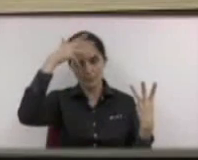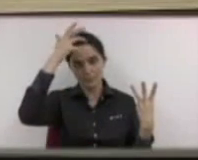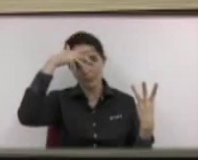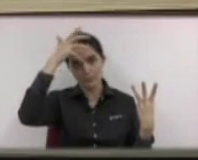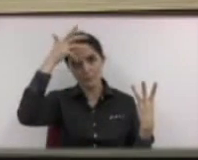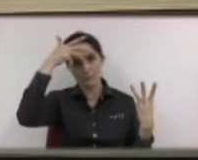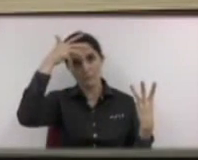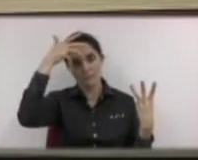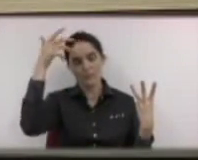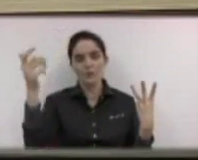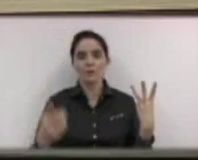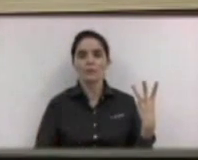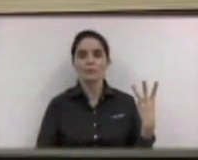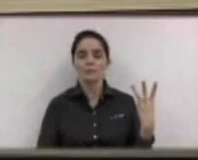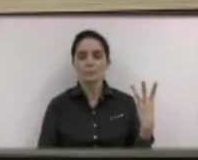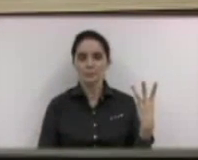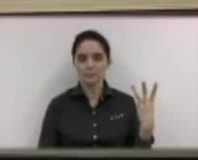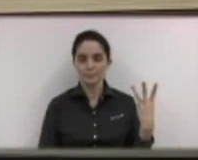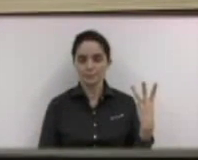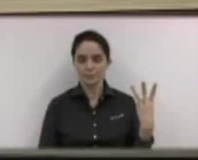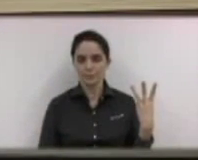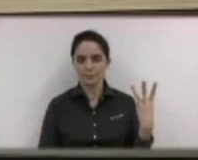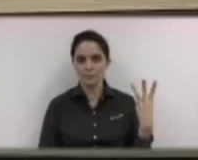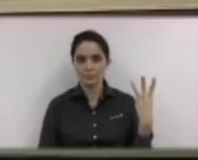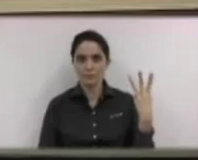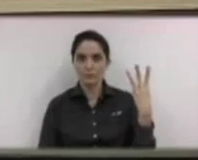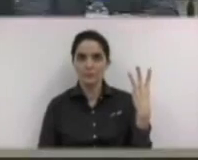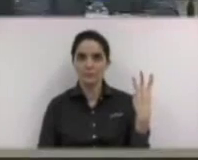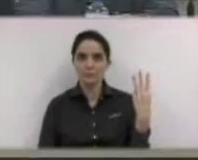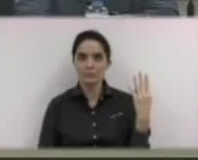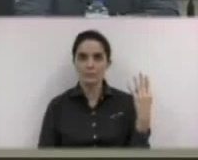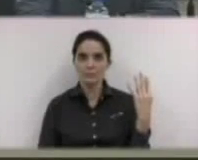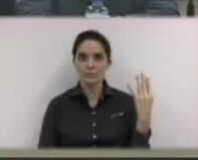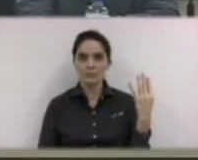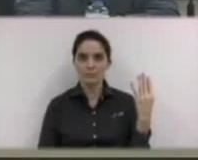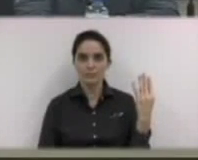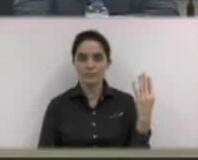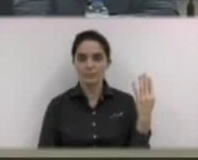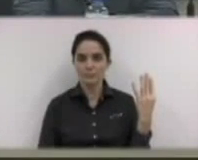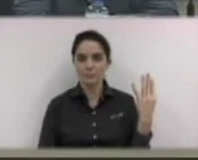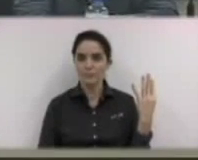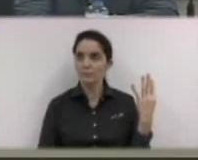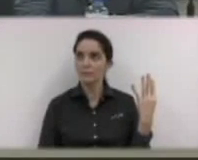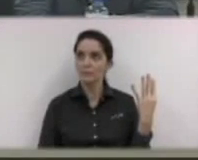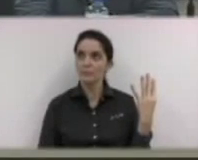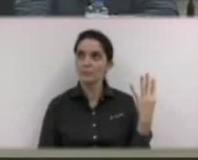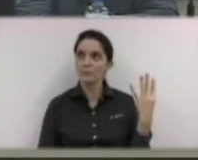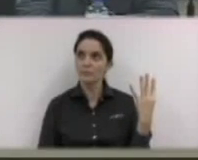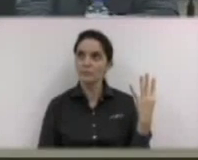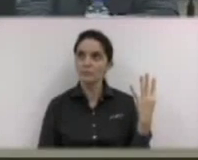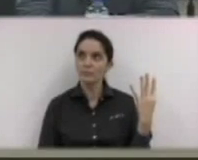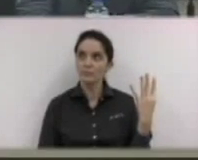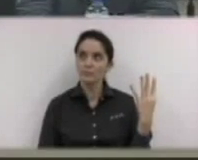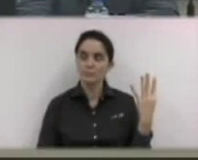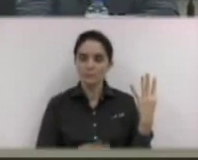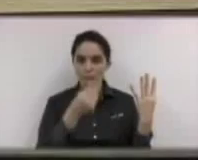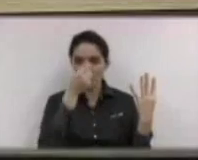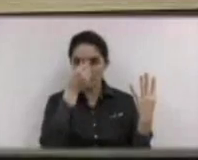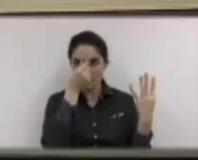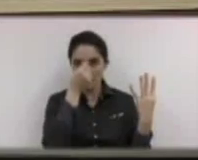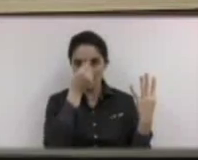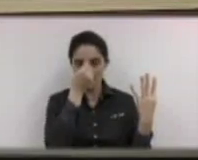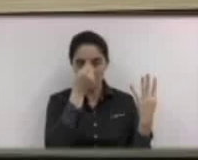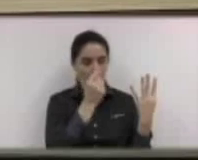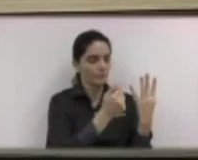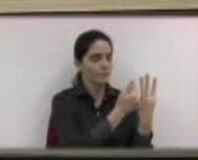Vereadora Érica Tanque é a terceira membro desta comissão. E o vereador... Jorge de Freitas. Zé da Mix indica o